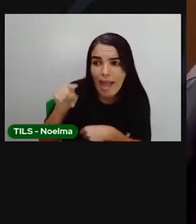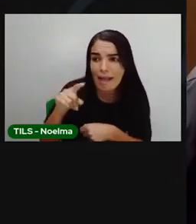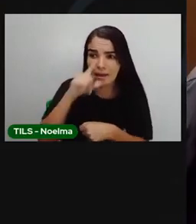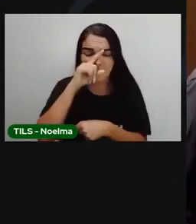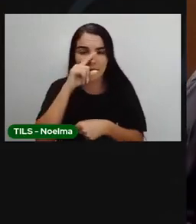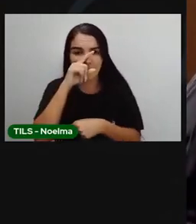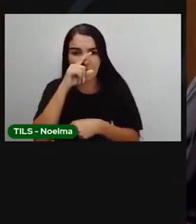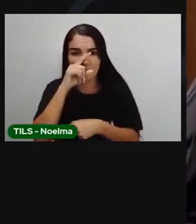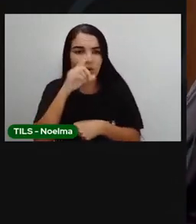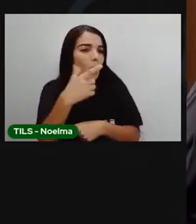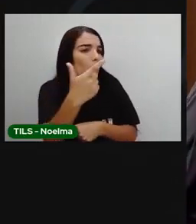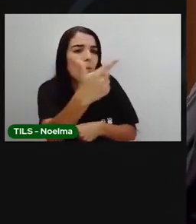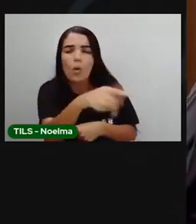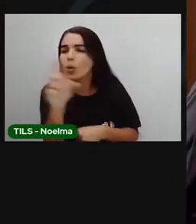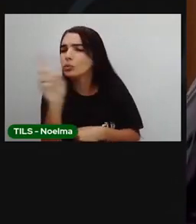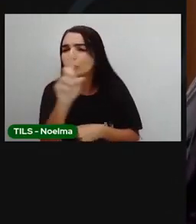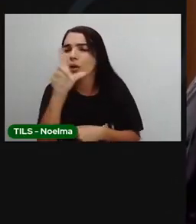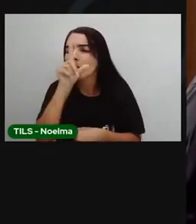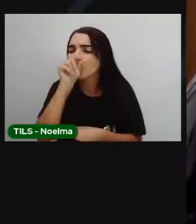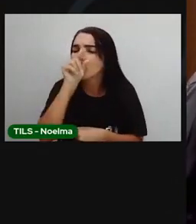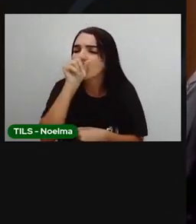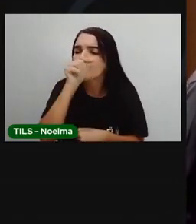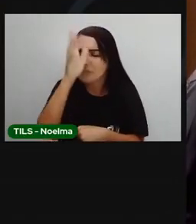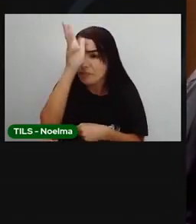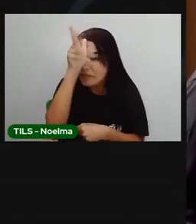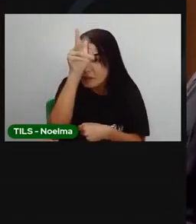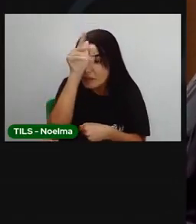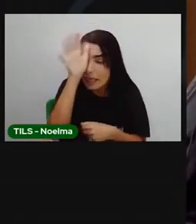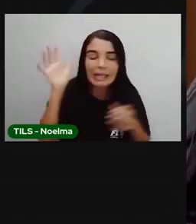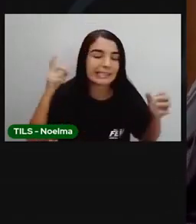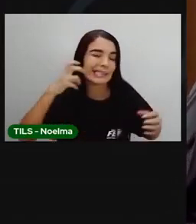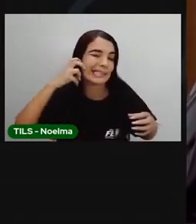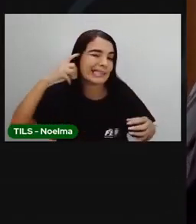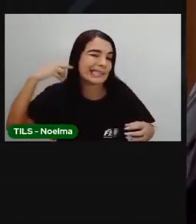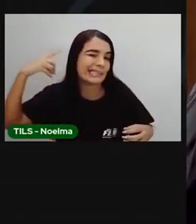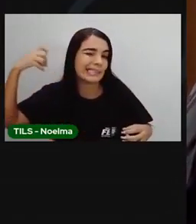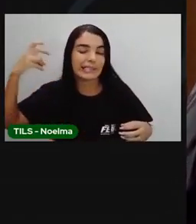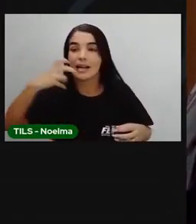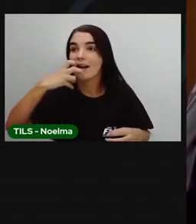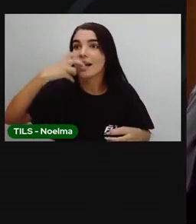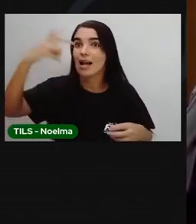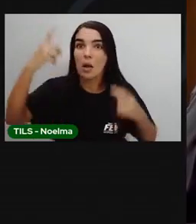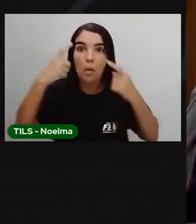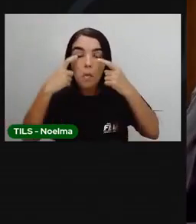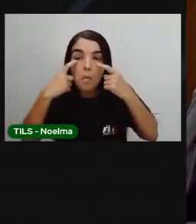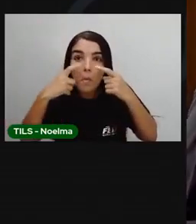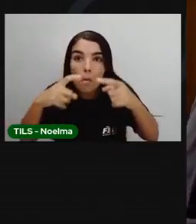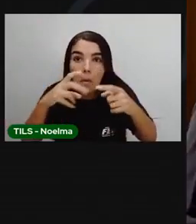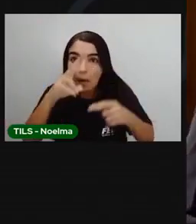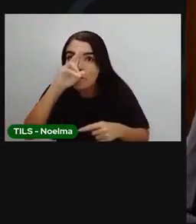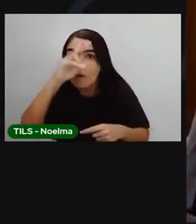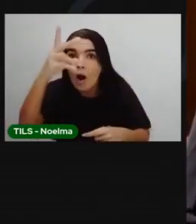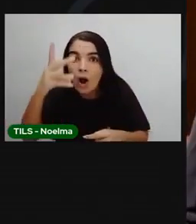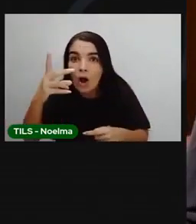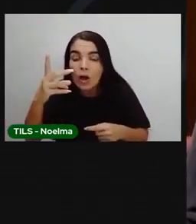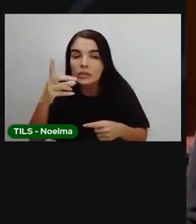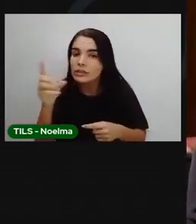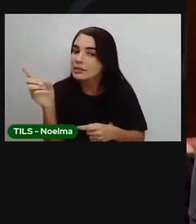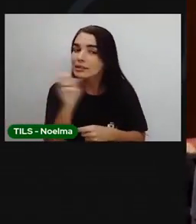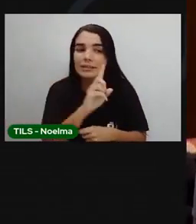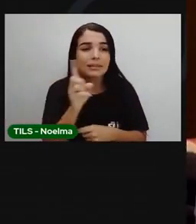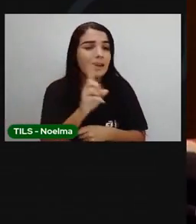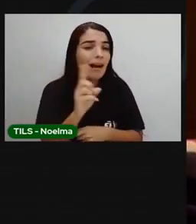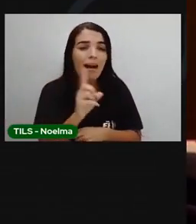O outro, barulhento e espaventado, de olhar feroz e crista rubra, O outro